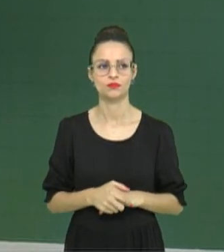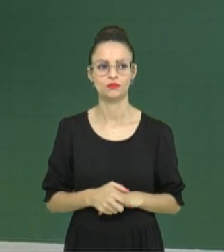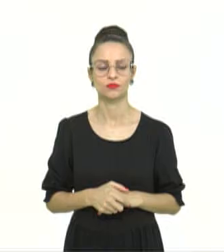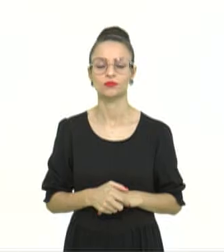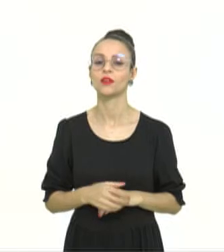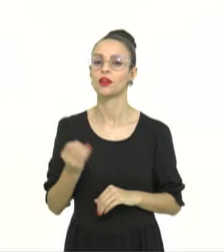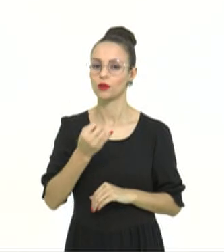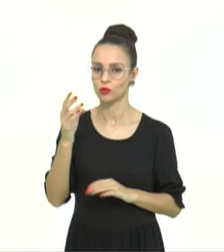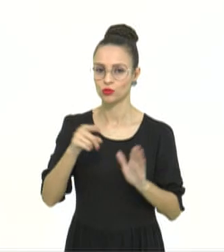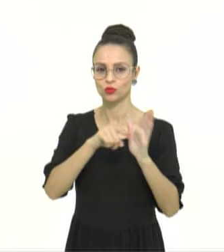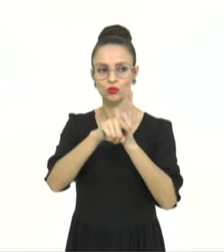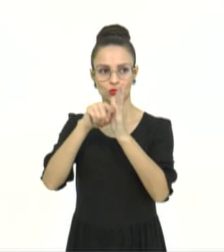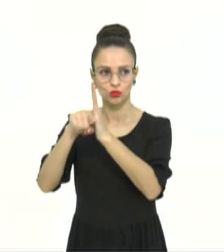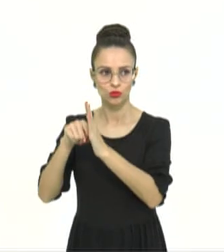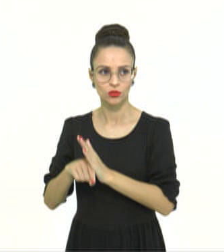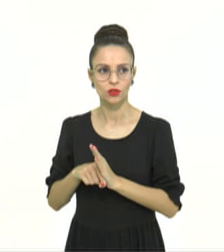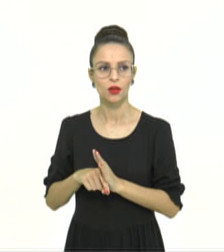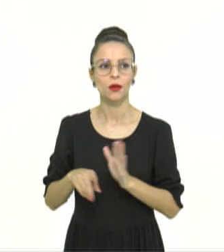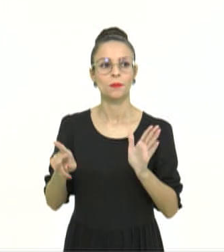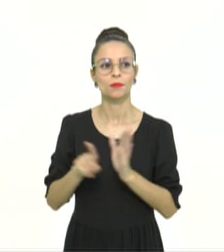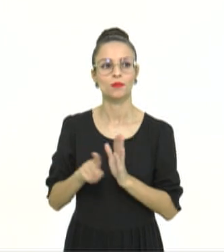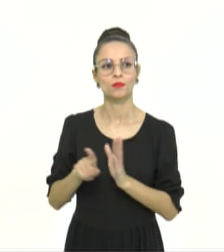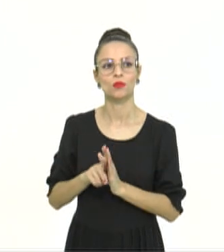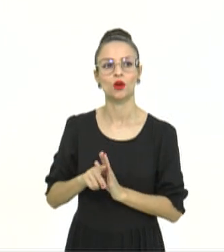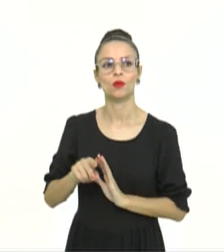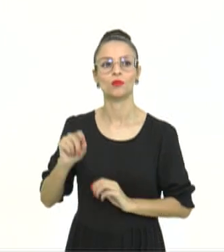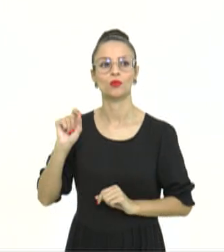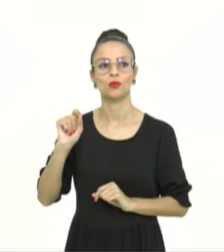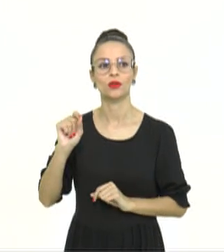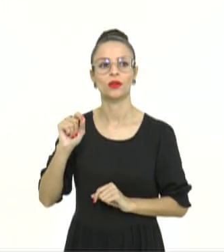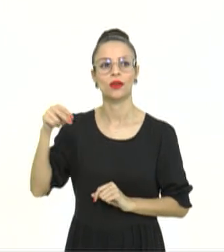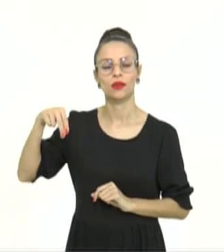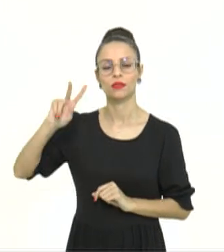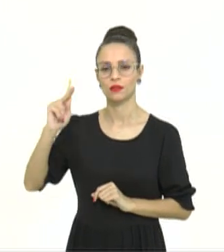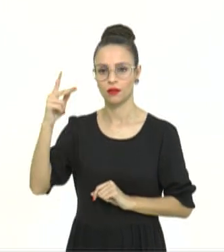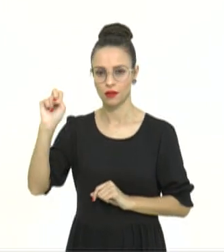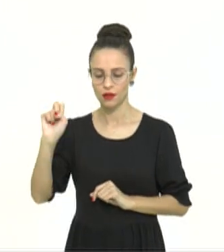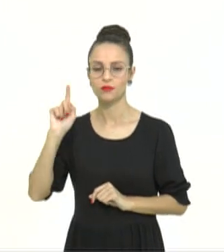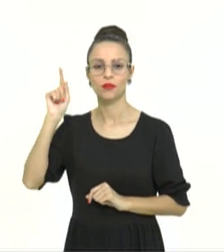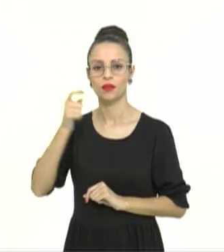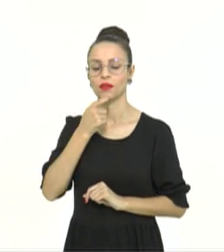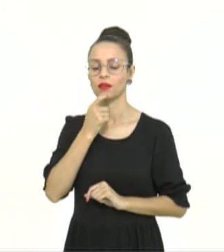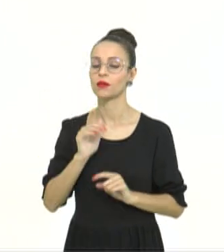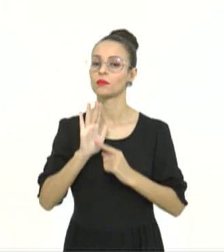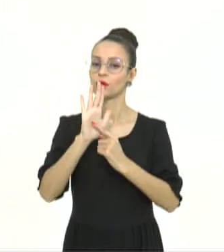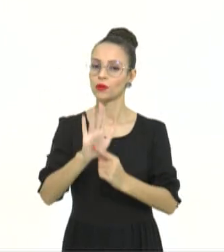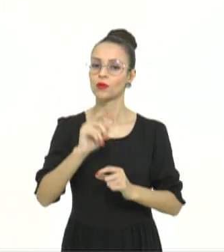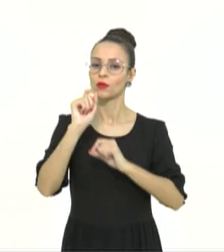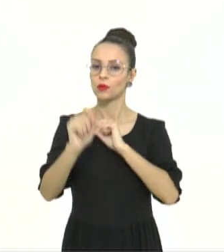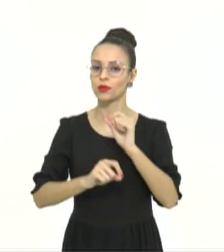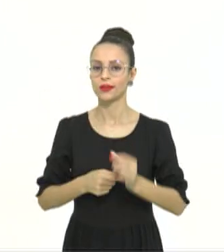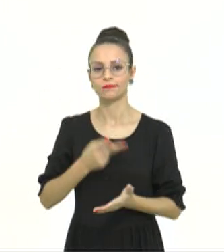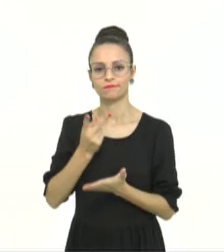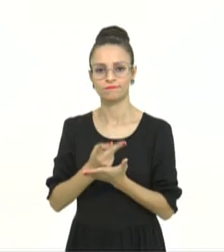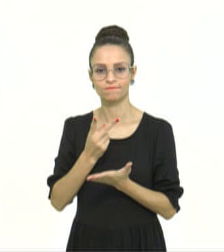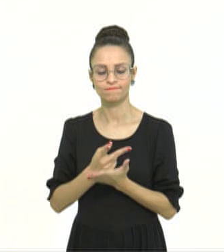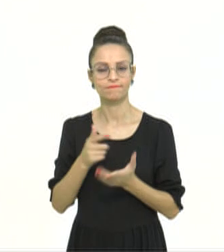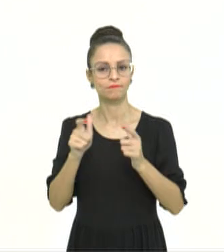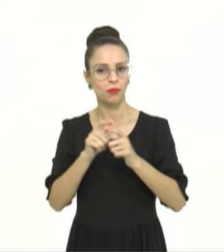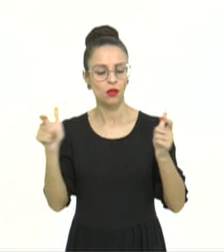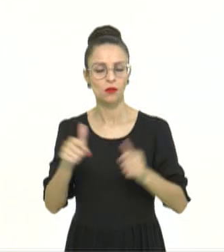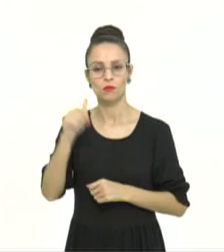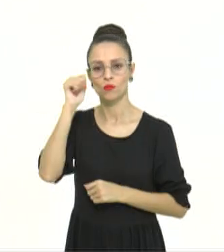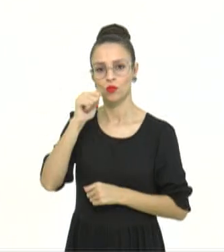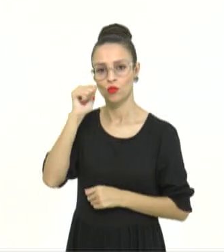Algum estudo feito pelo Serviço Nacional de Saúde, lá do Reino Unido, revelou que mais frequentemente as pessoas do sexo